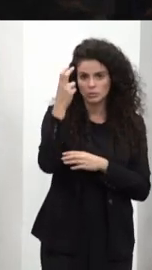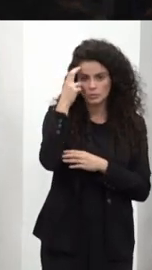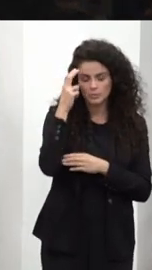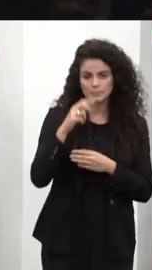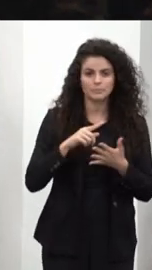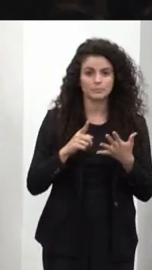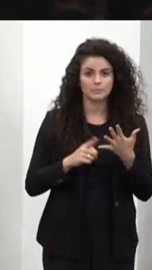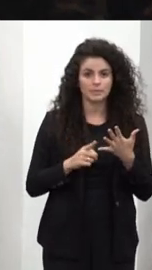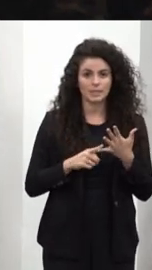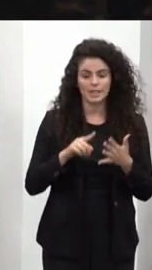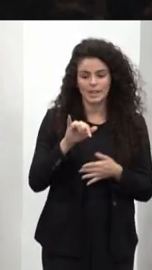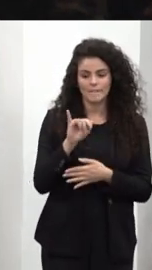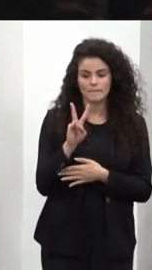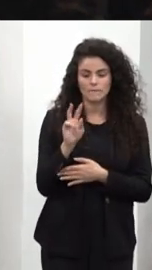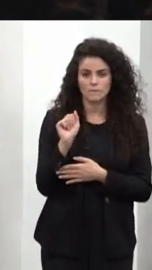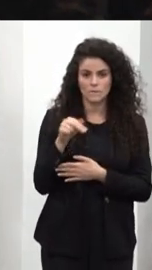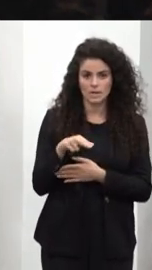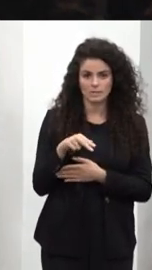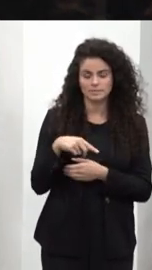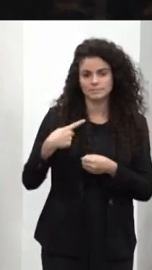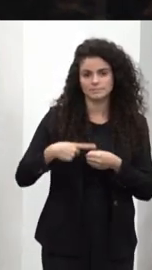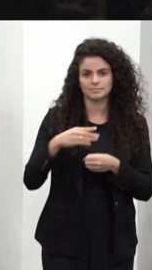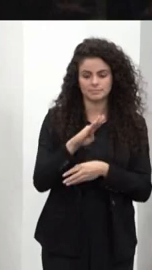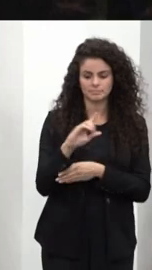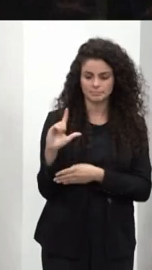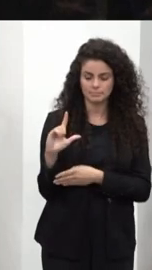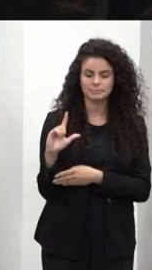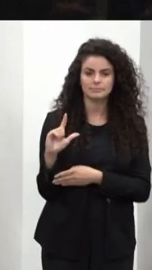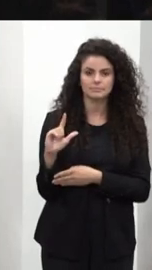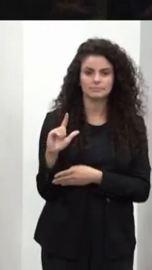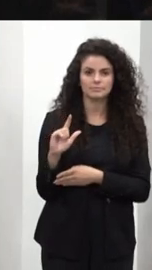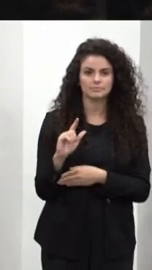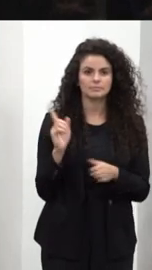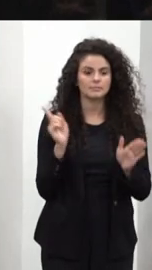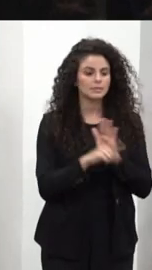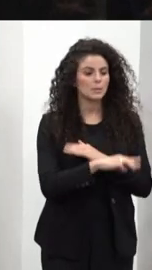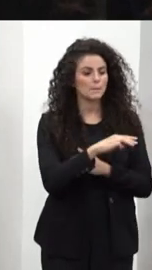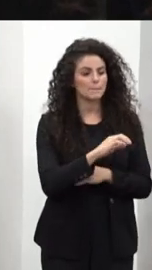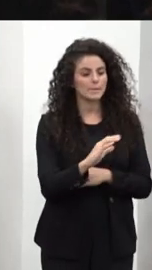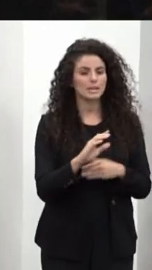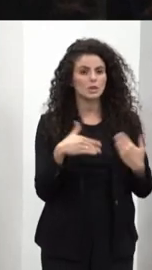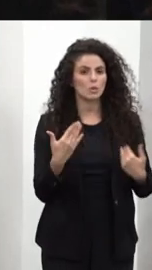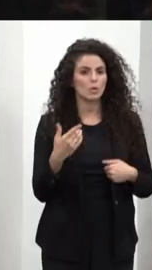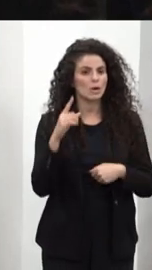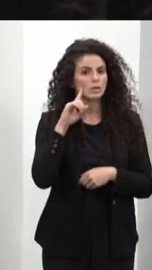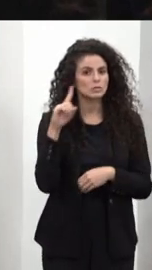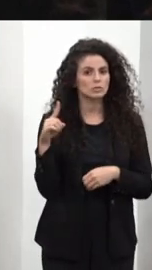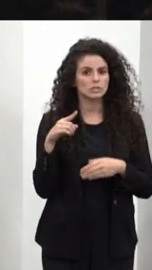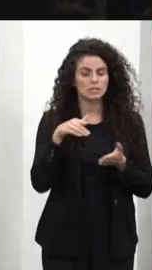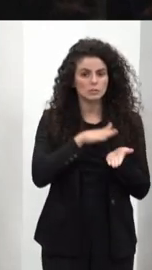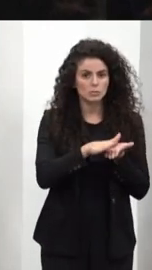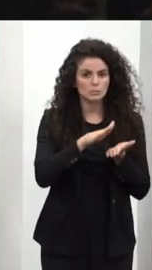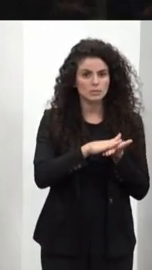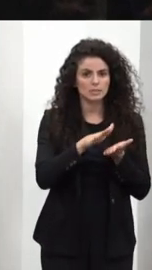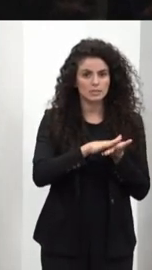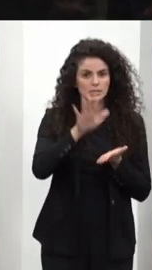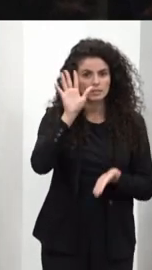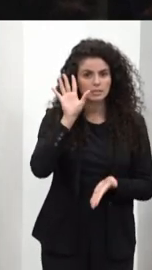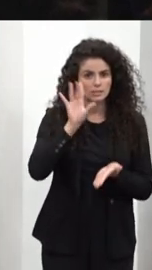Ivan Day da cidade de Blumenau pergunta ao minc qual a data de publicação da regulamentação